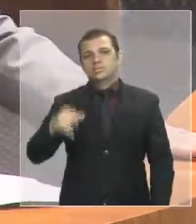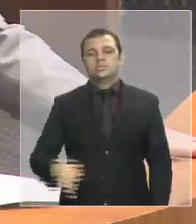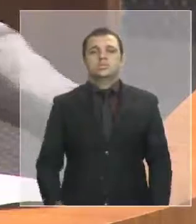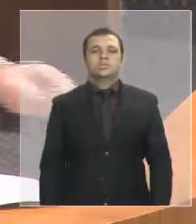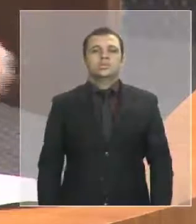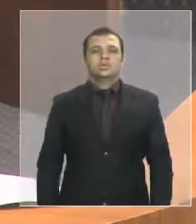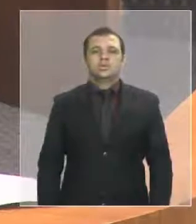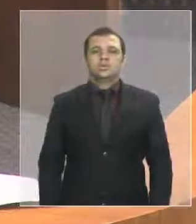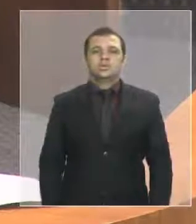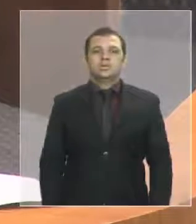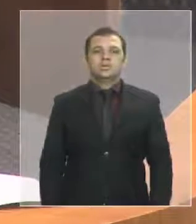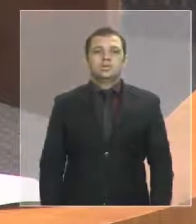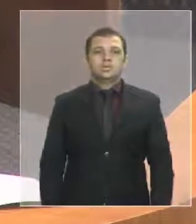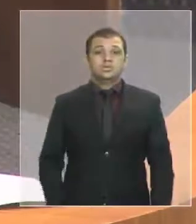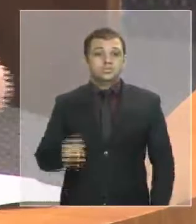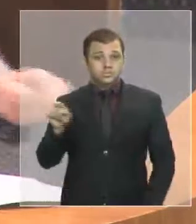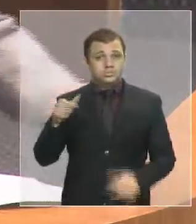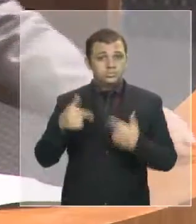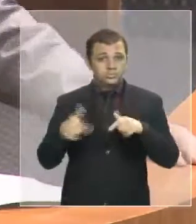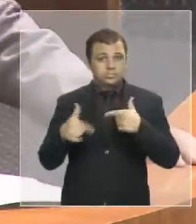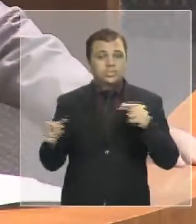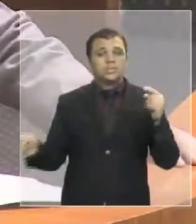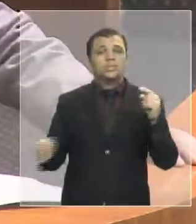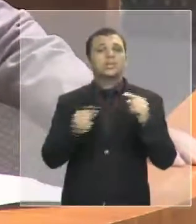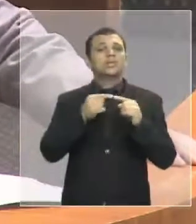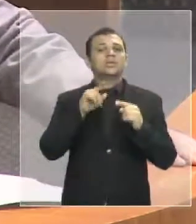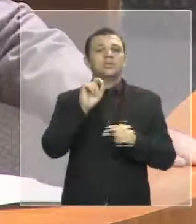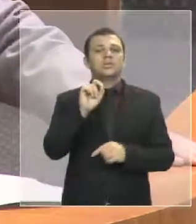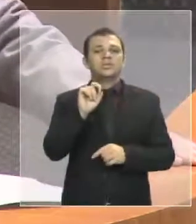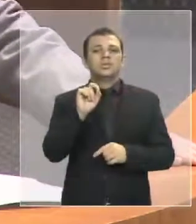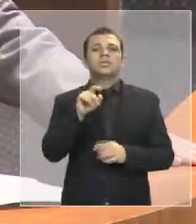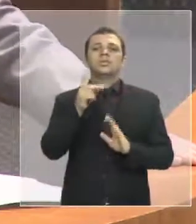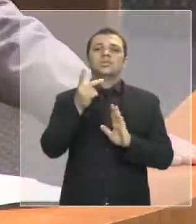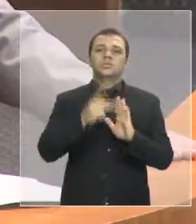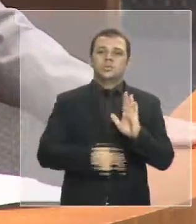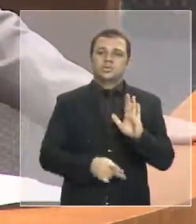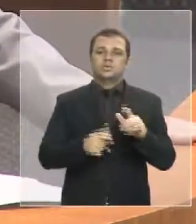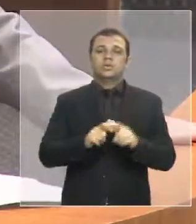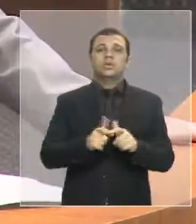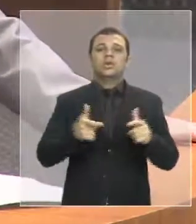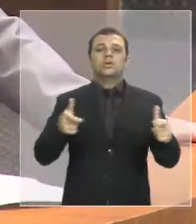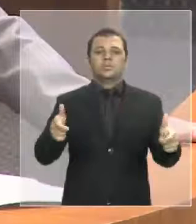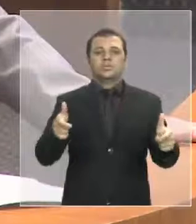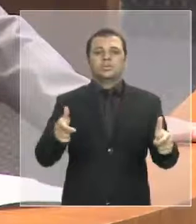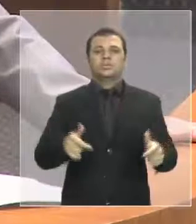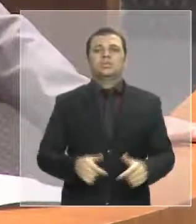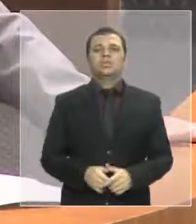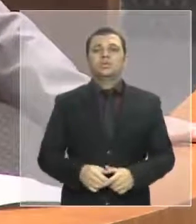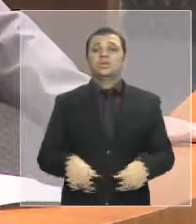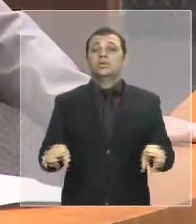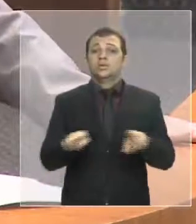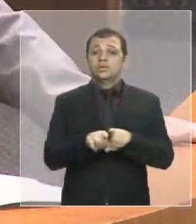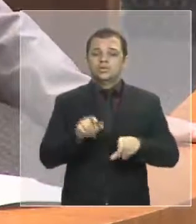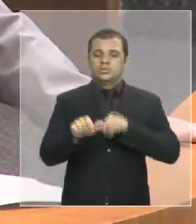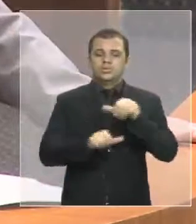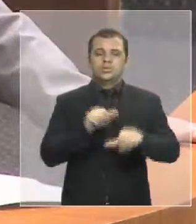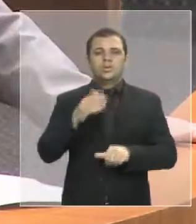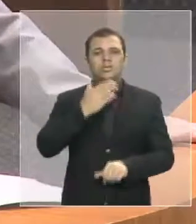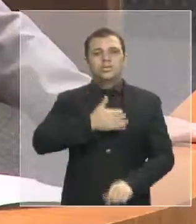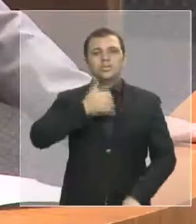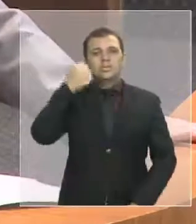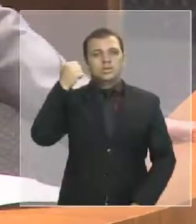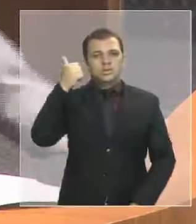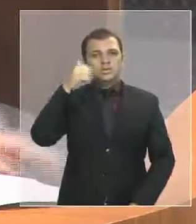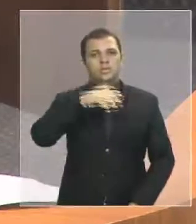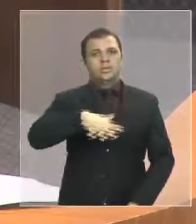esta ação é parte do projeto de expansão e modernização do parque